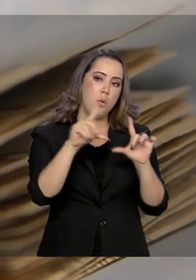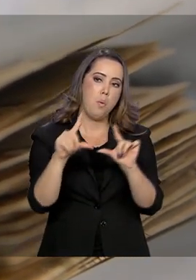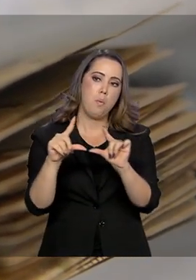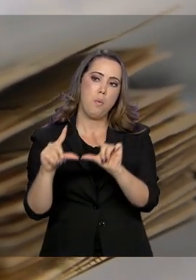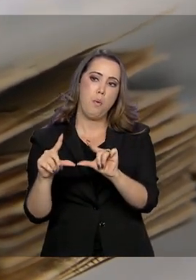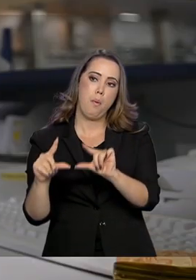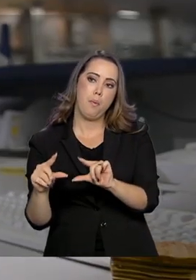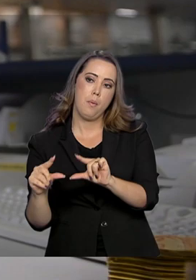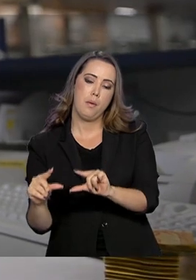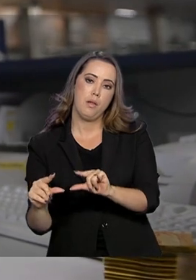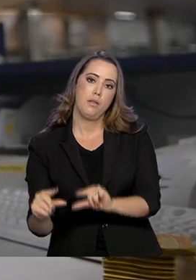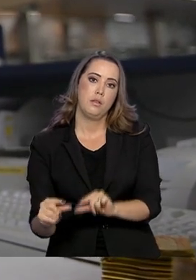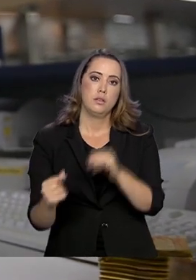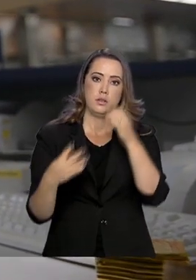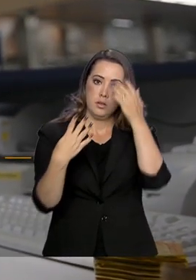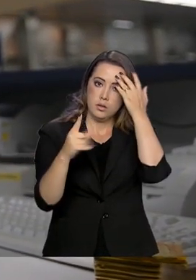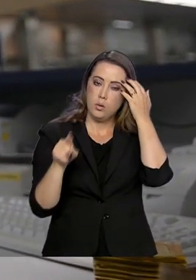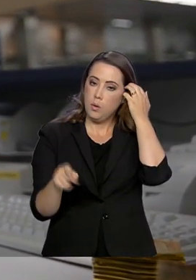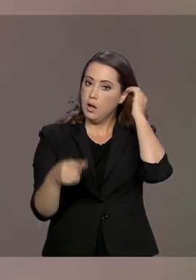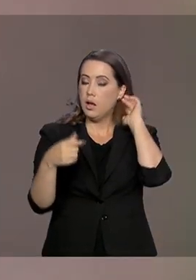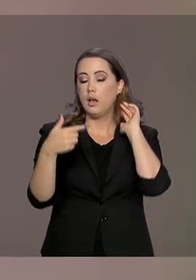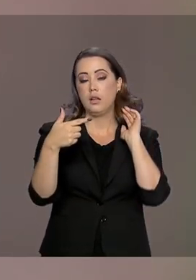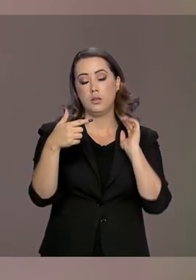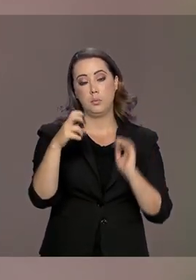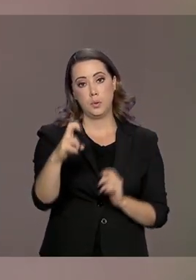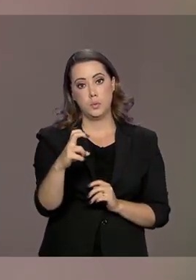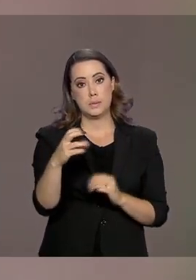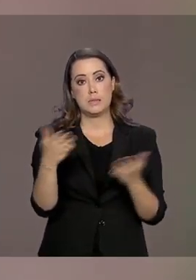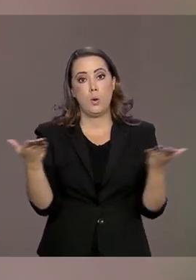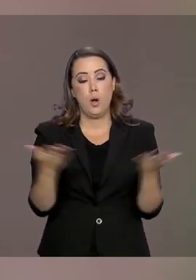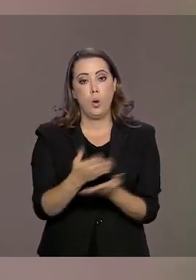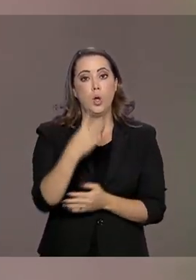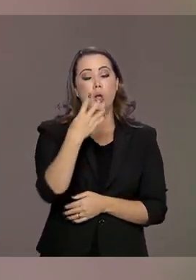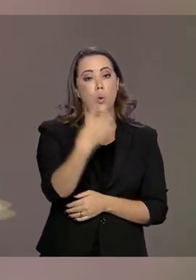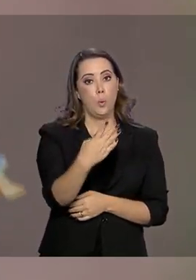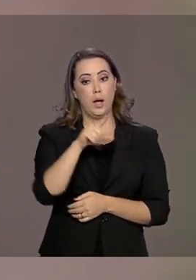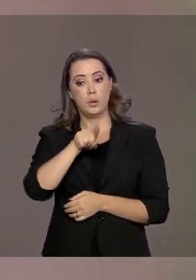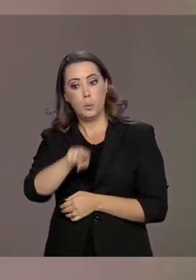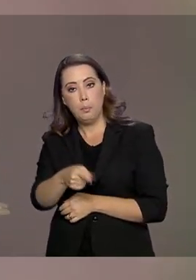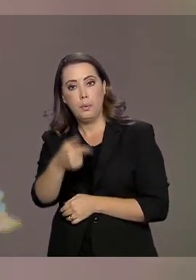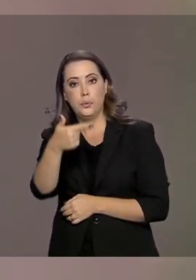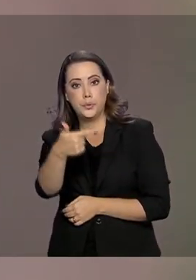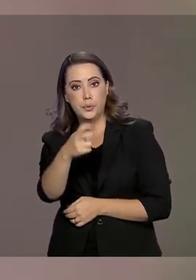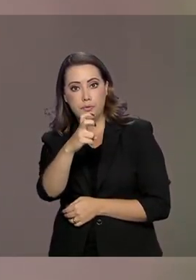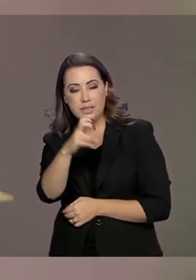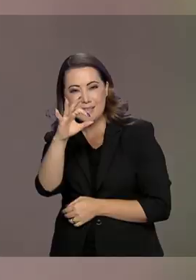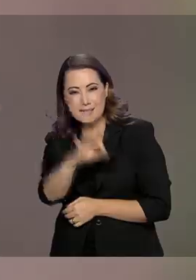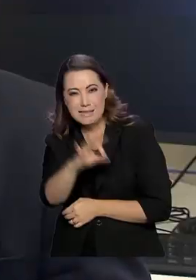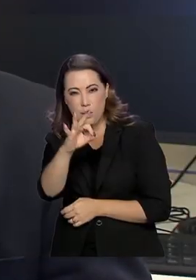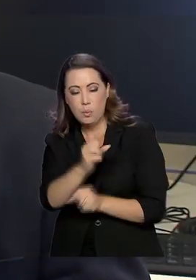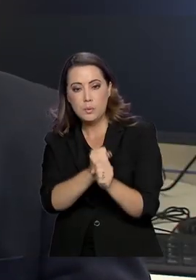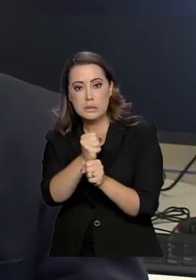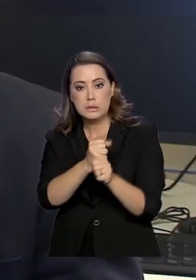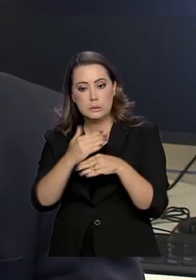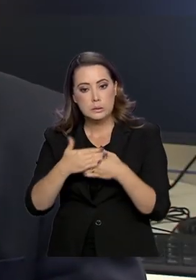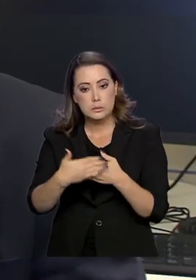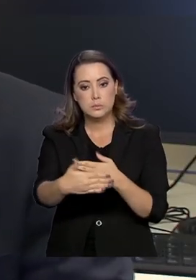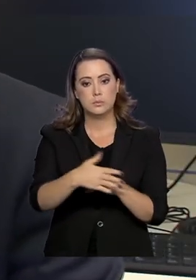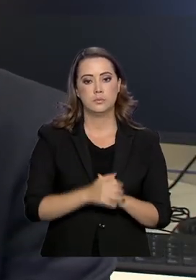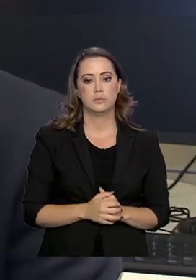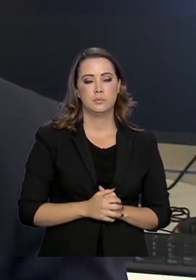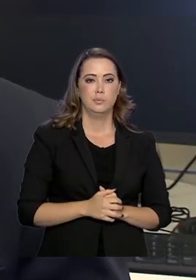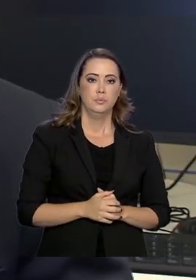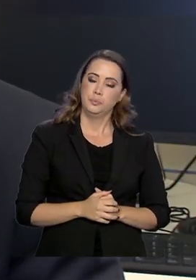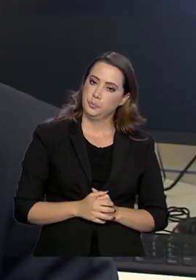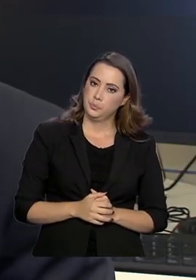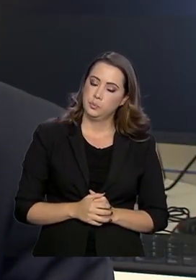de 4,5% para 4,25% ao ano, o menor patamar da história. A credibilidade no